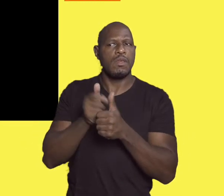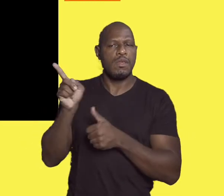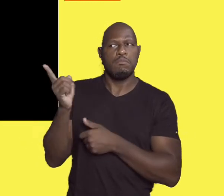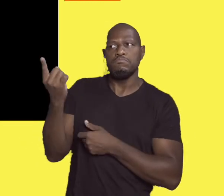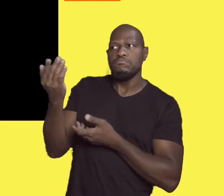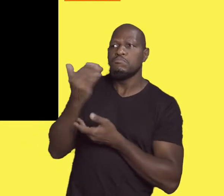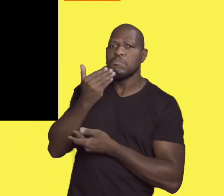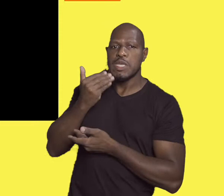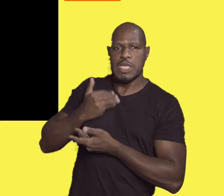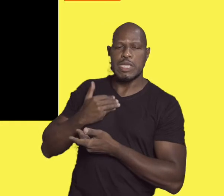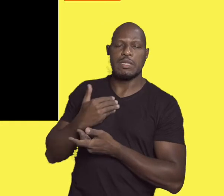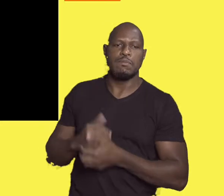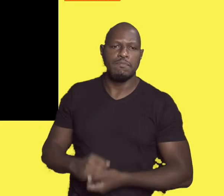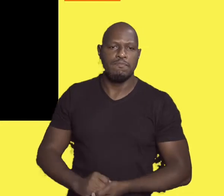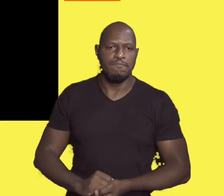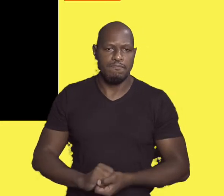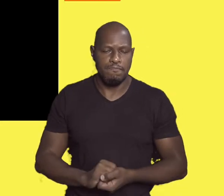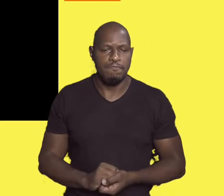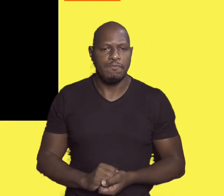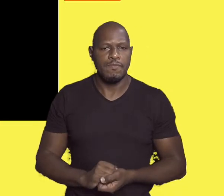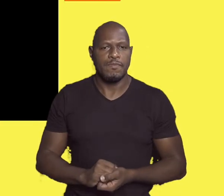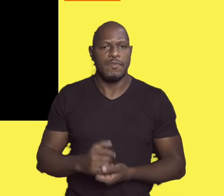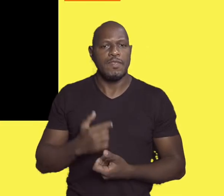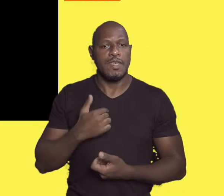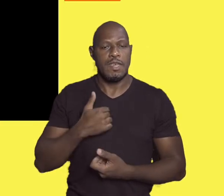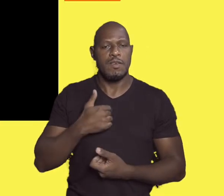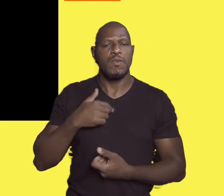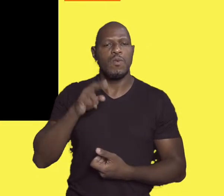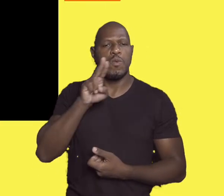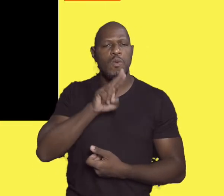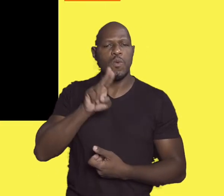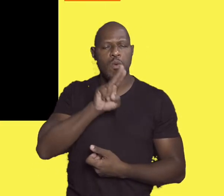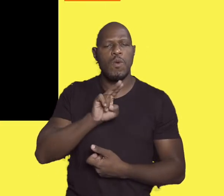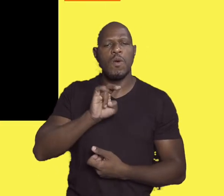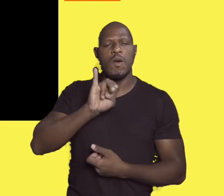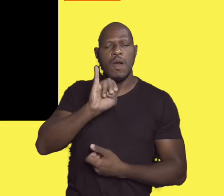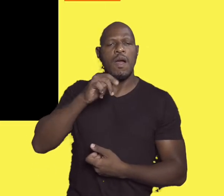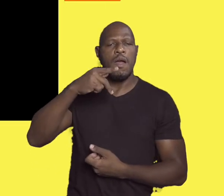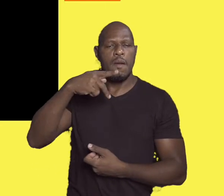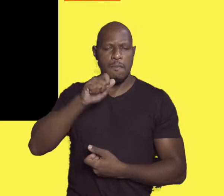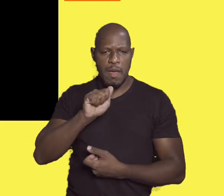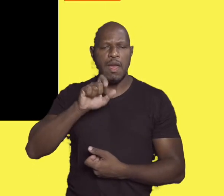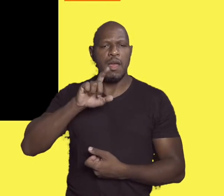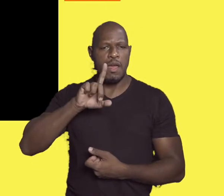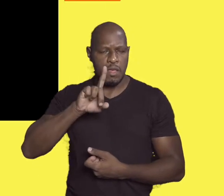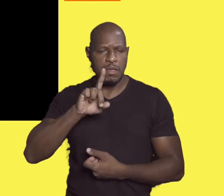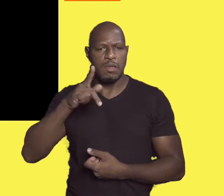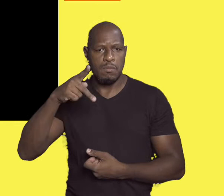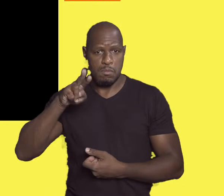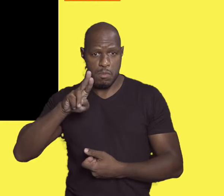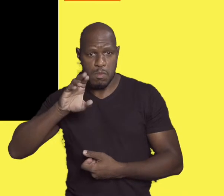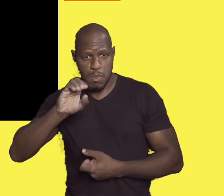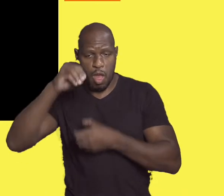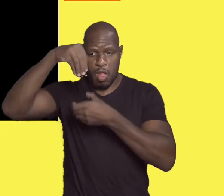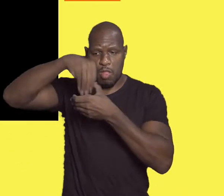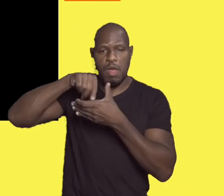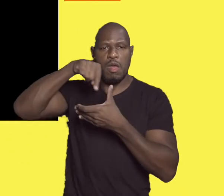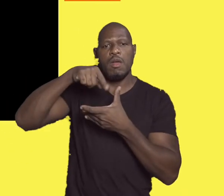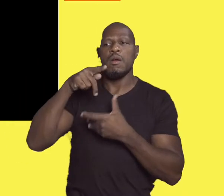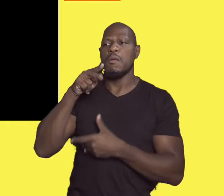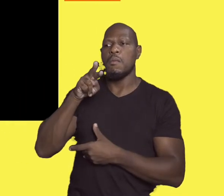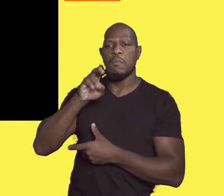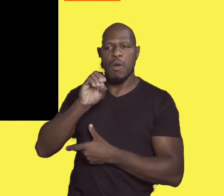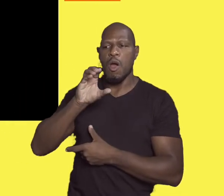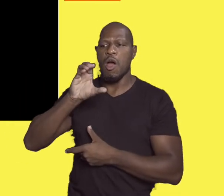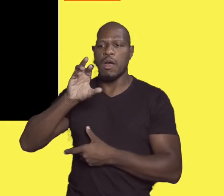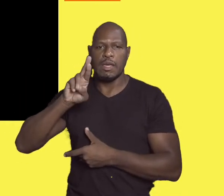eles me mandaram. Eu estou utilizando o iPad Pro e dentro dele o